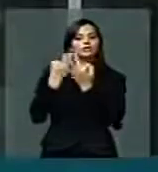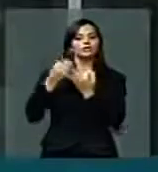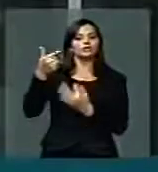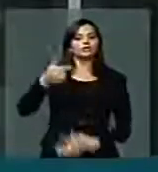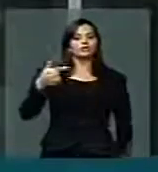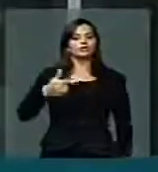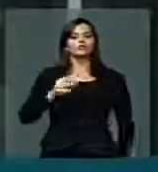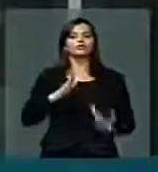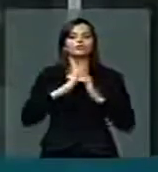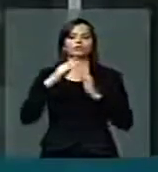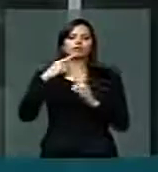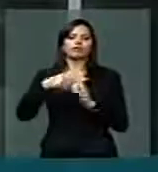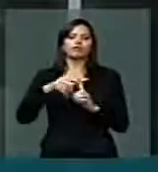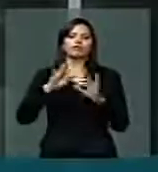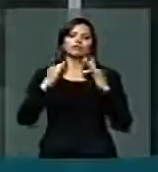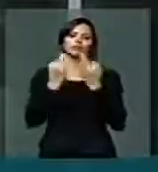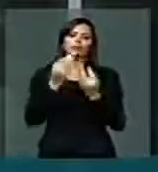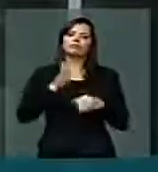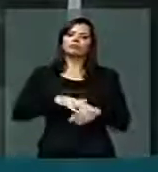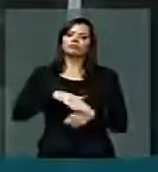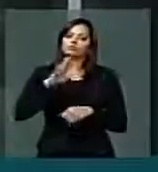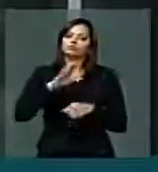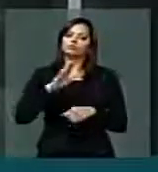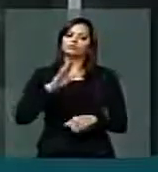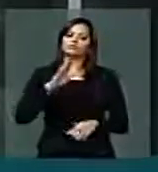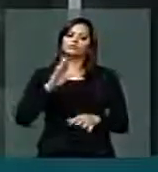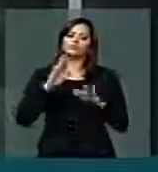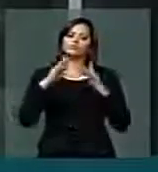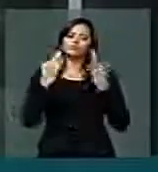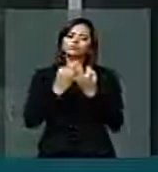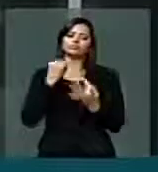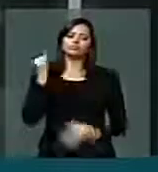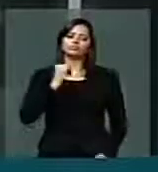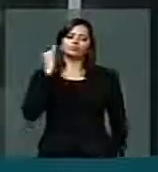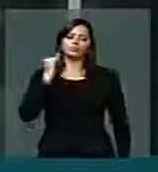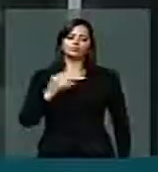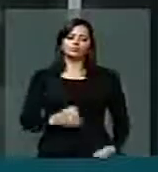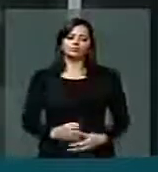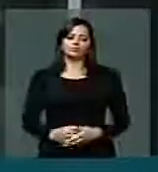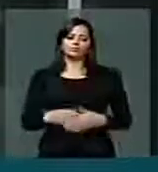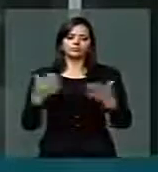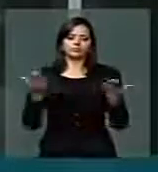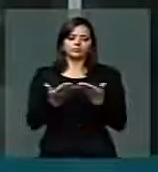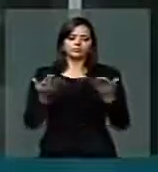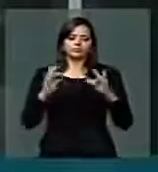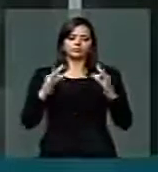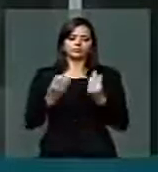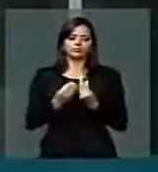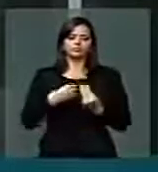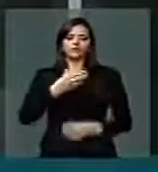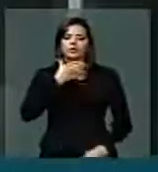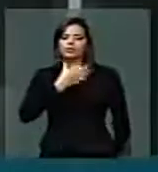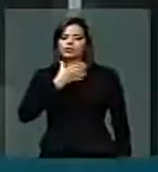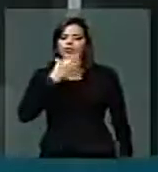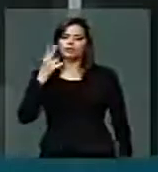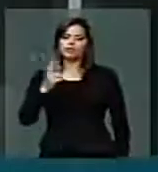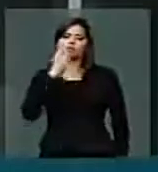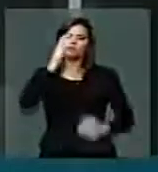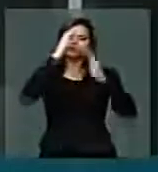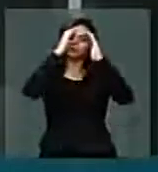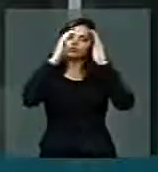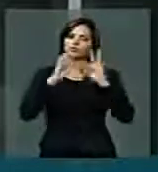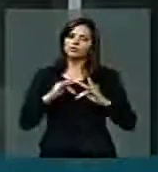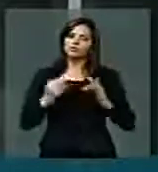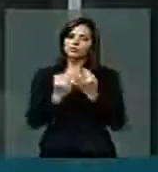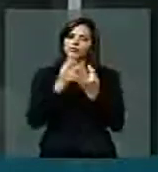mas a família é mais importante do que a instituição igreja. Que nesse Natal nós possamos estar valorizando as famílias e fortalecendo